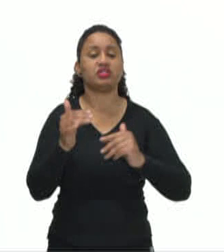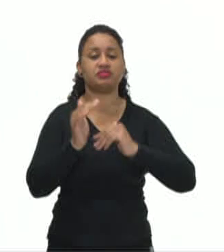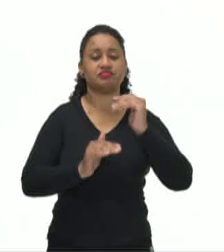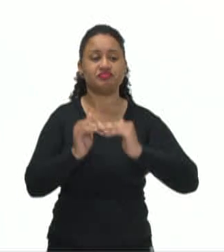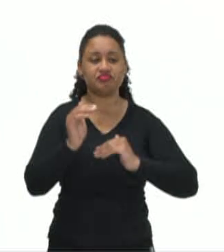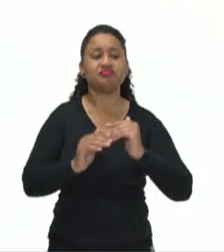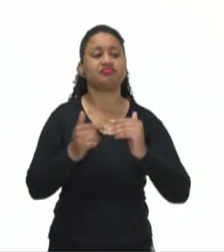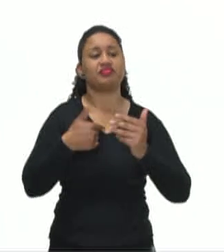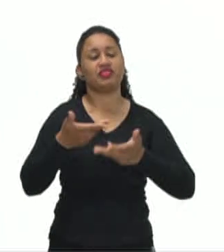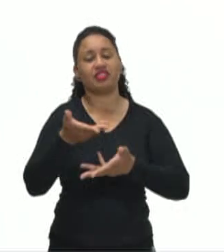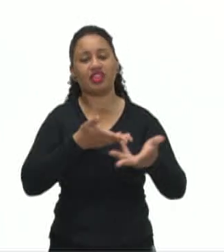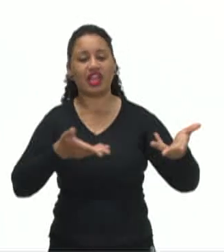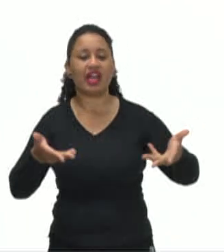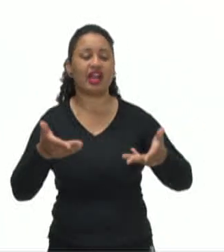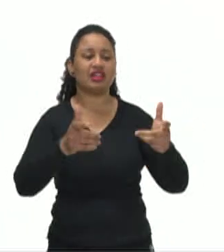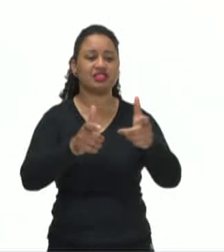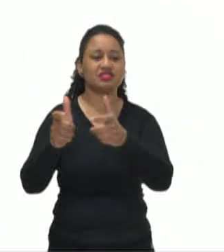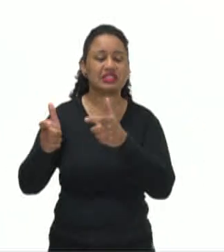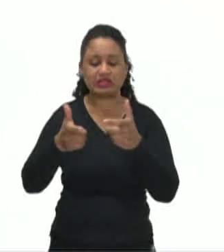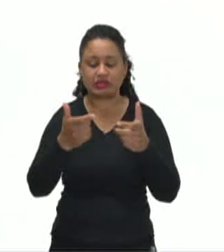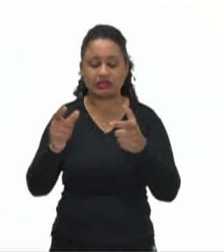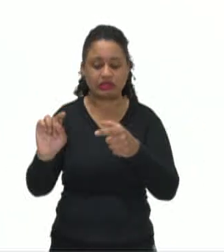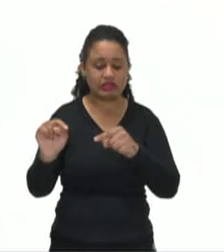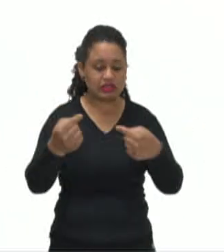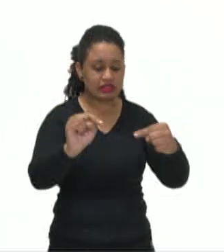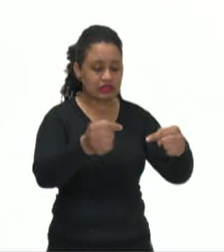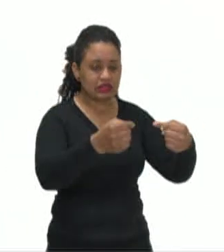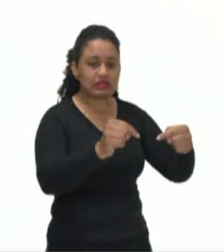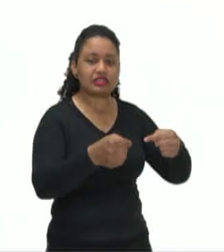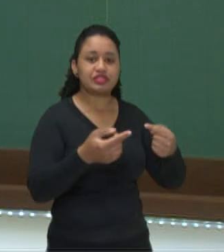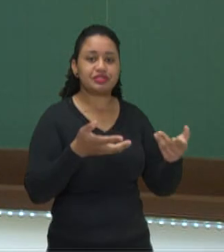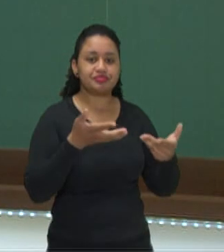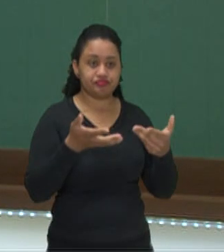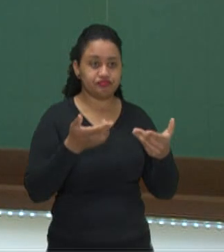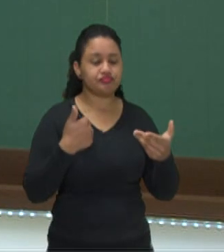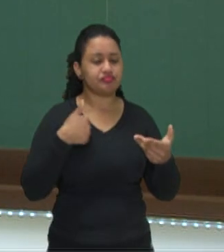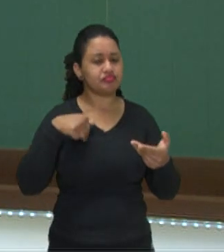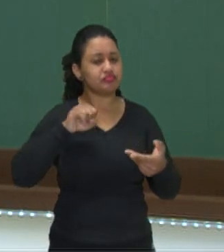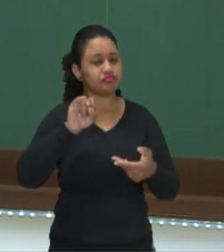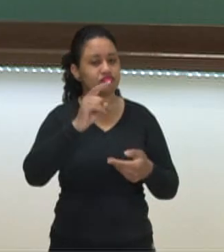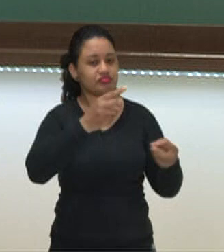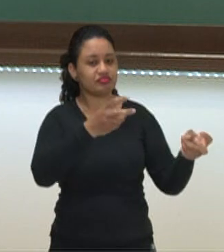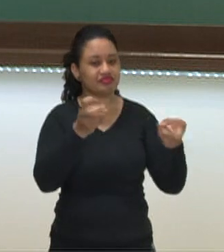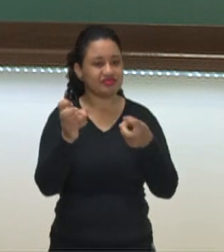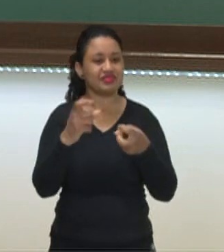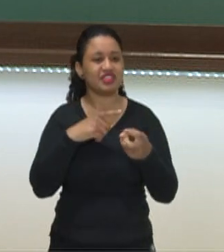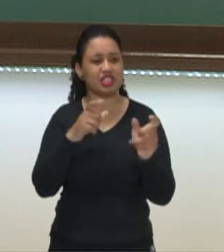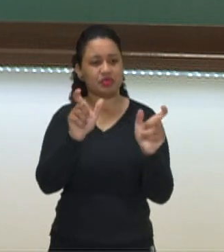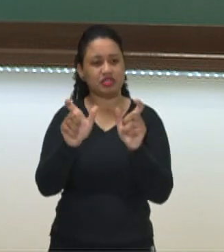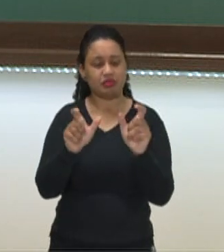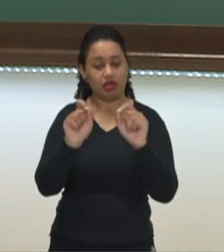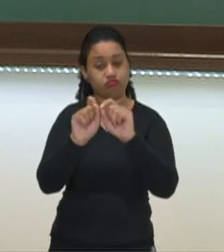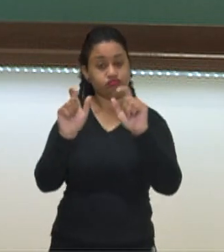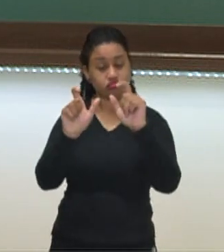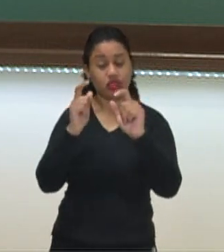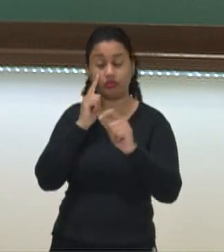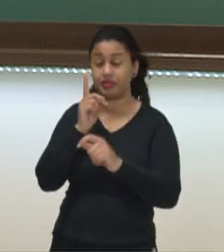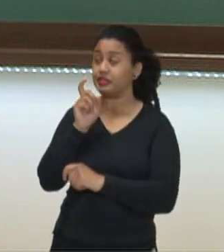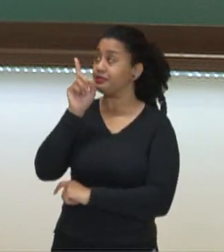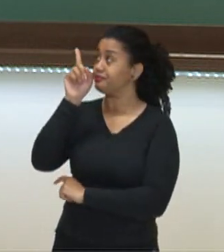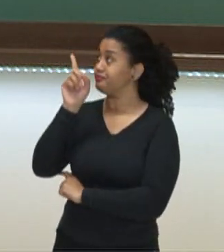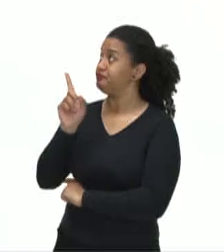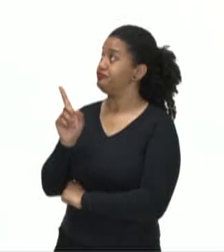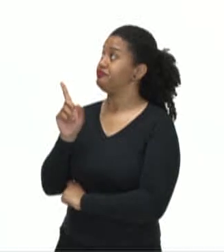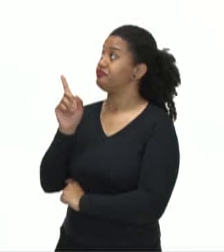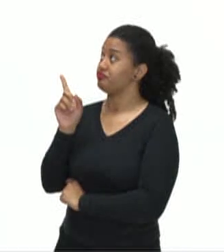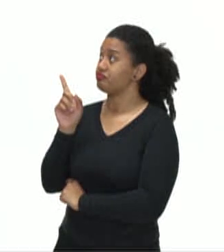praticante interage com um ambiente desafiador. Então, se vocês repararem, até tem umas palavrinhas em negrito ali destacadas,